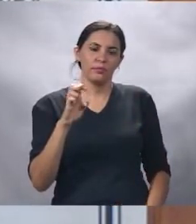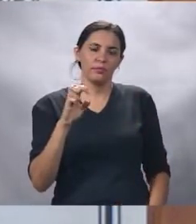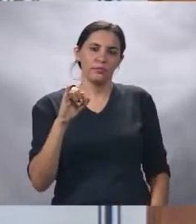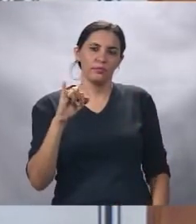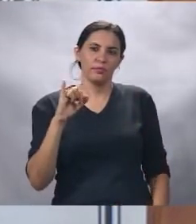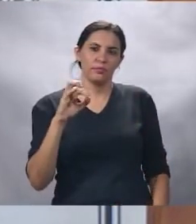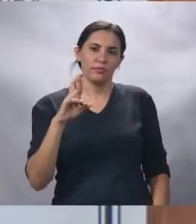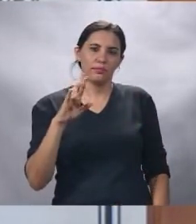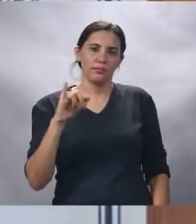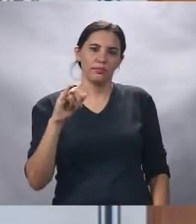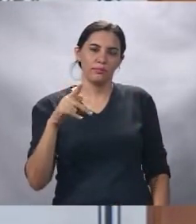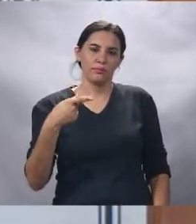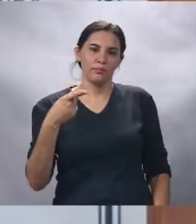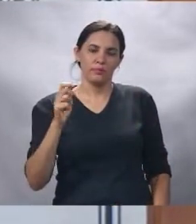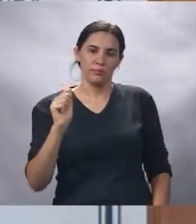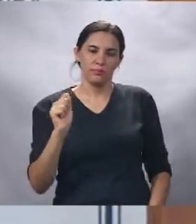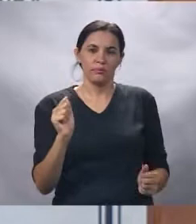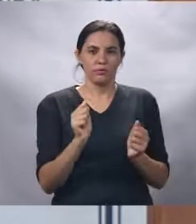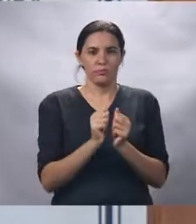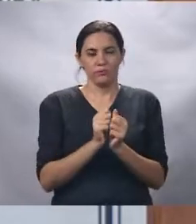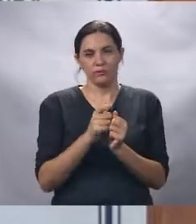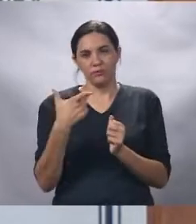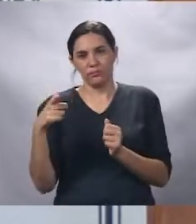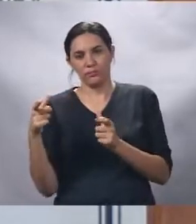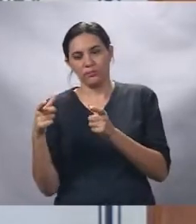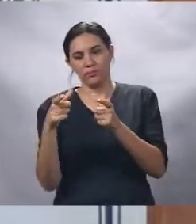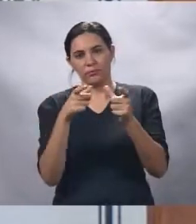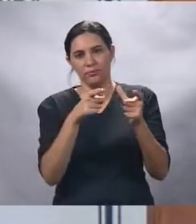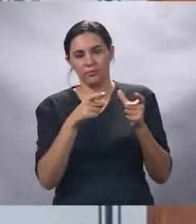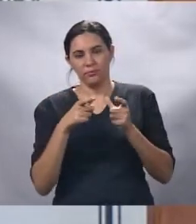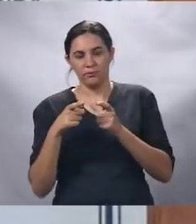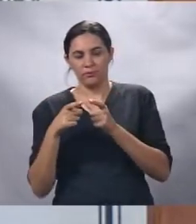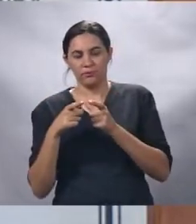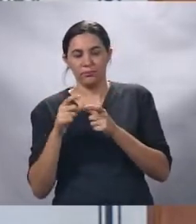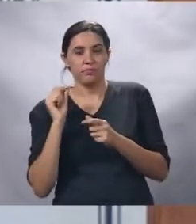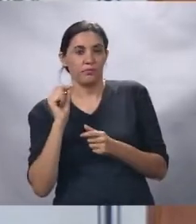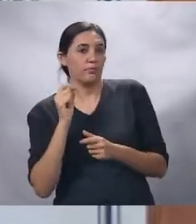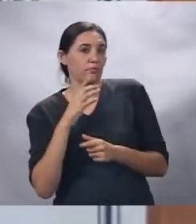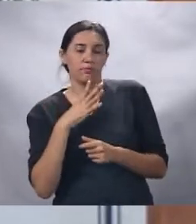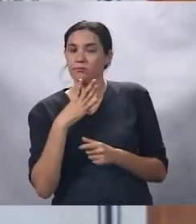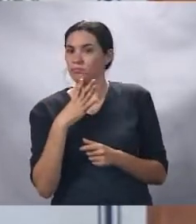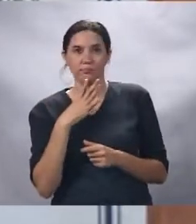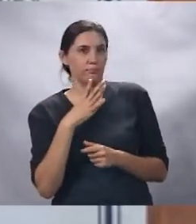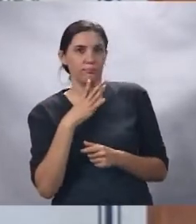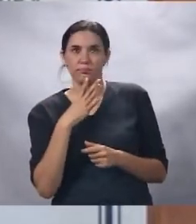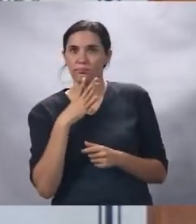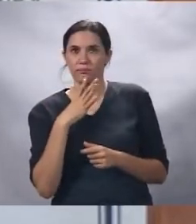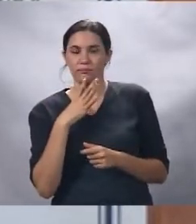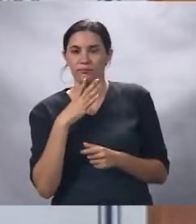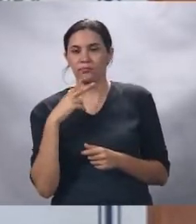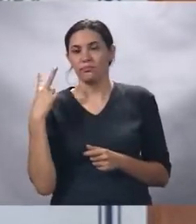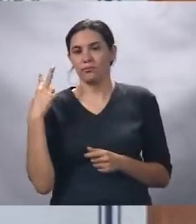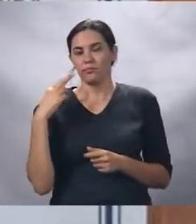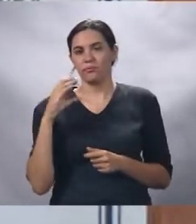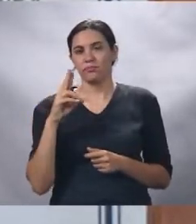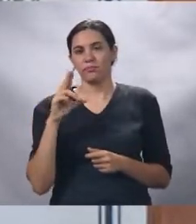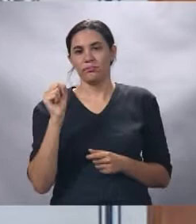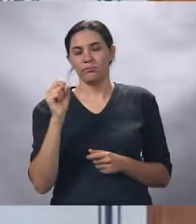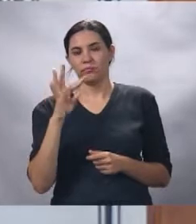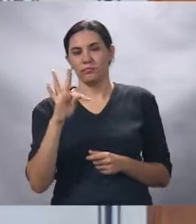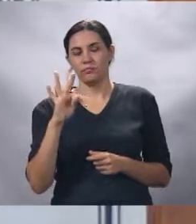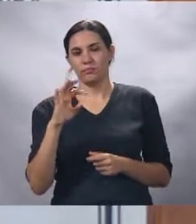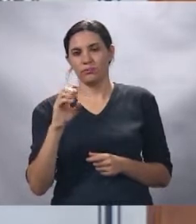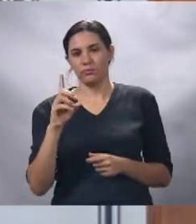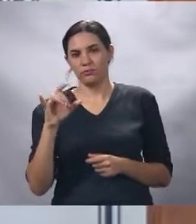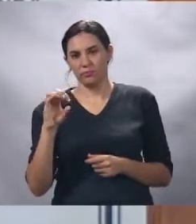com outros bairros. Para quem não conhece aquela região lá, o vereador Marcos Custódio já até fez alguns requerimentos nesse sentido, né, fazendo outros